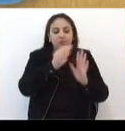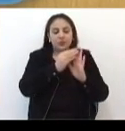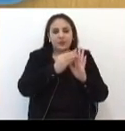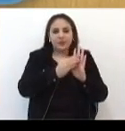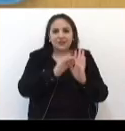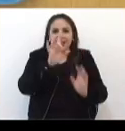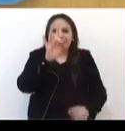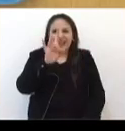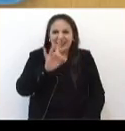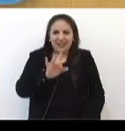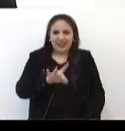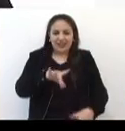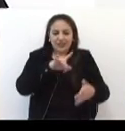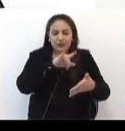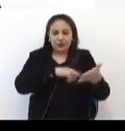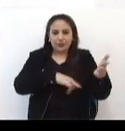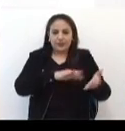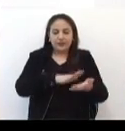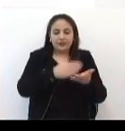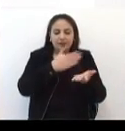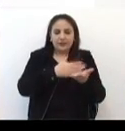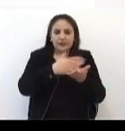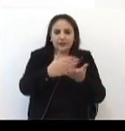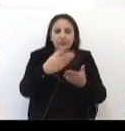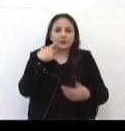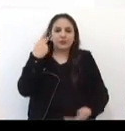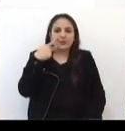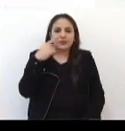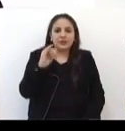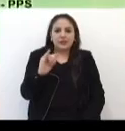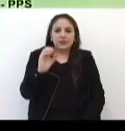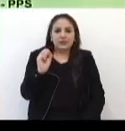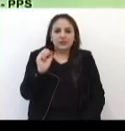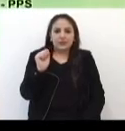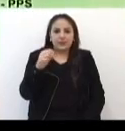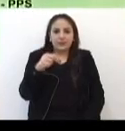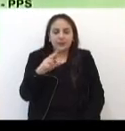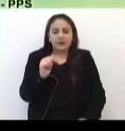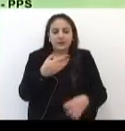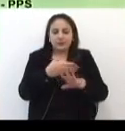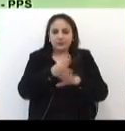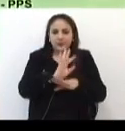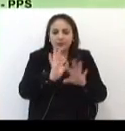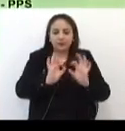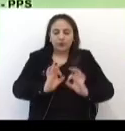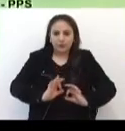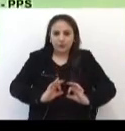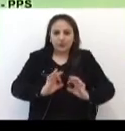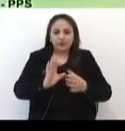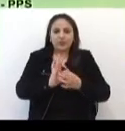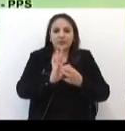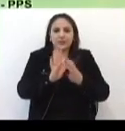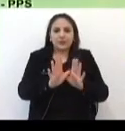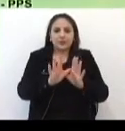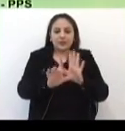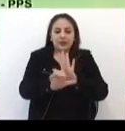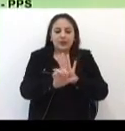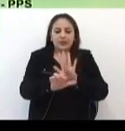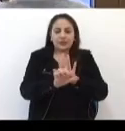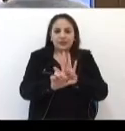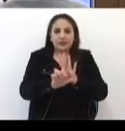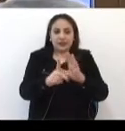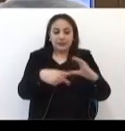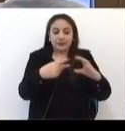conteúdo de cada documento. De iniciativa do vereador Isamar Oliveira, foi aprovado o projeto que autoriza o